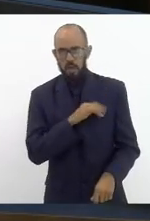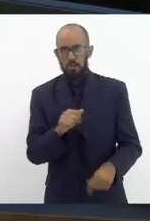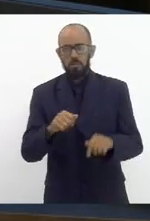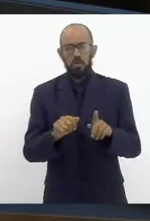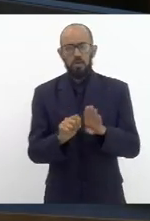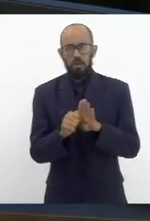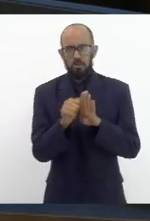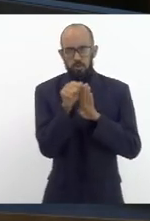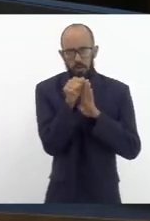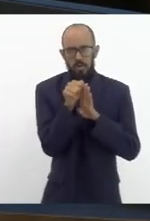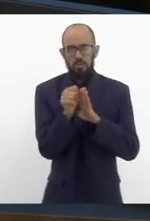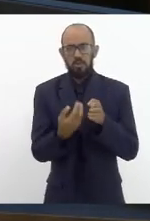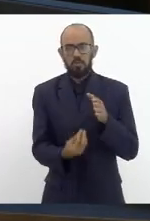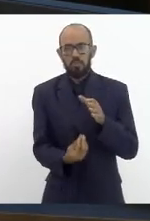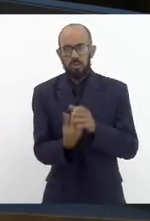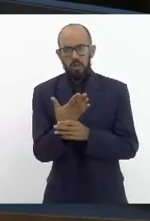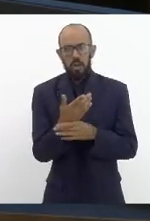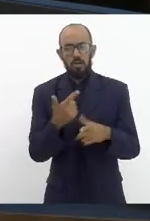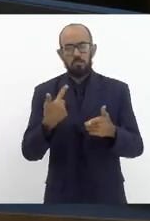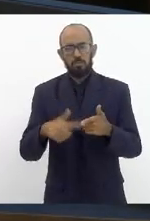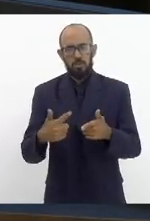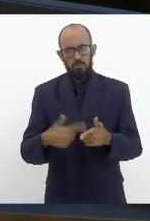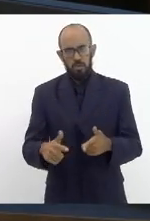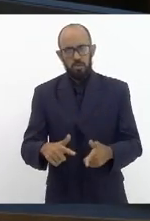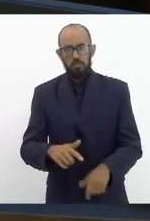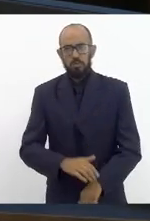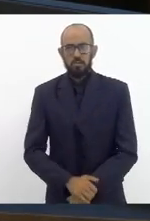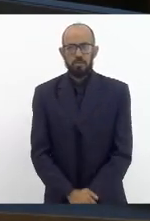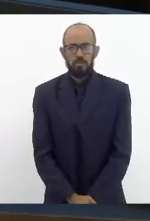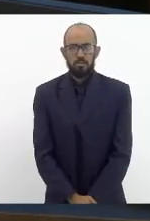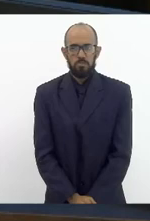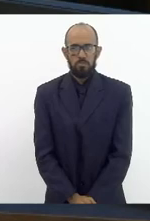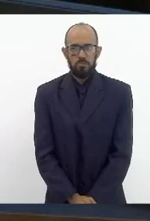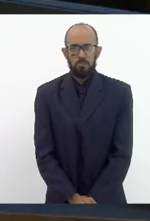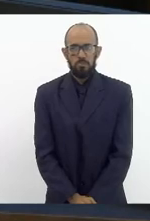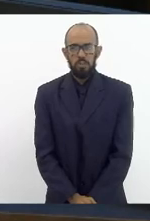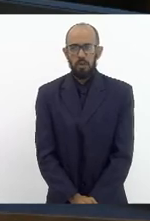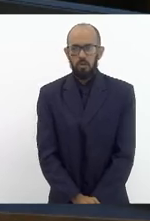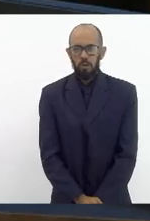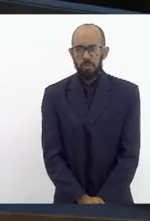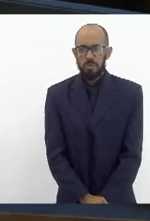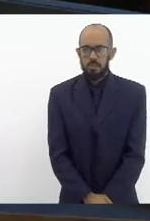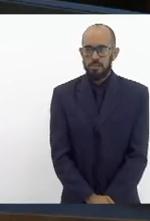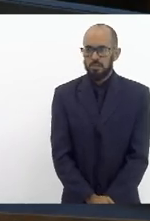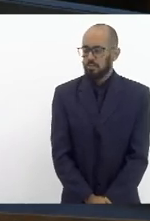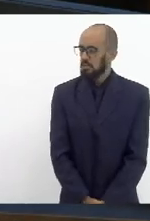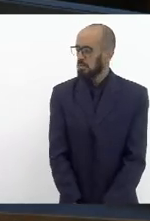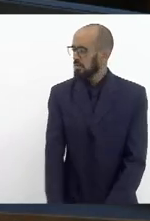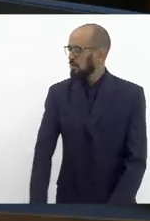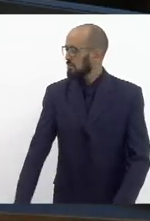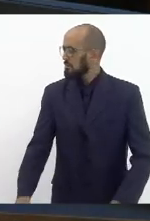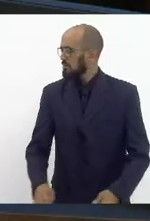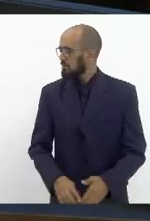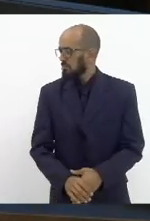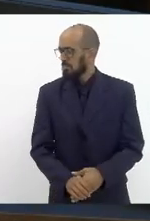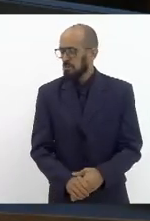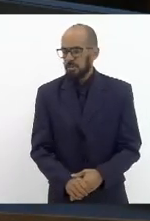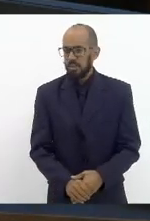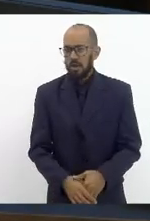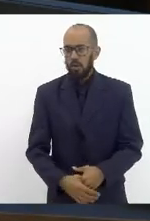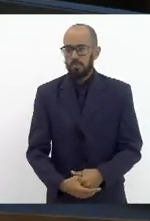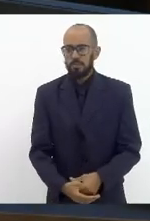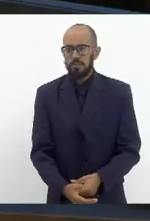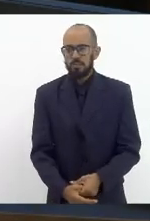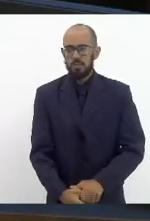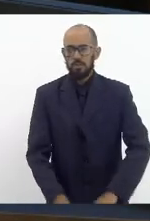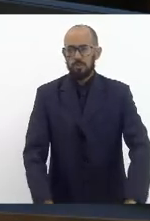burocratizar, de criar óbices, de criar obstáculos na interlocução conosco, que temos sido aliados do concurso público e, mais do que